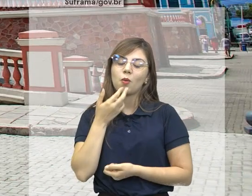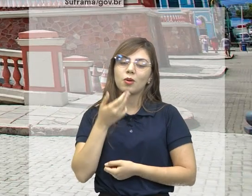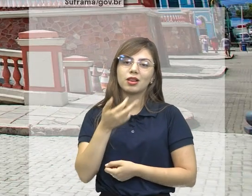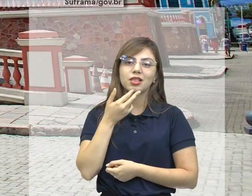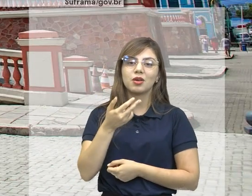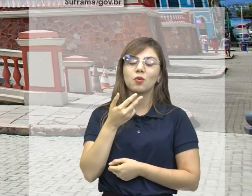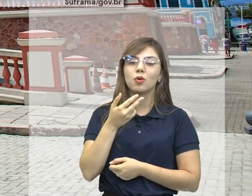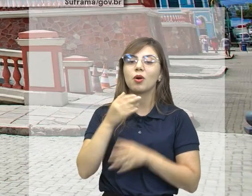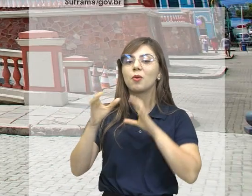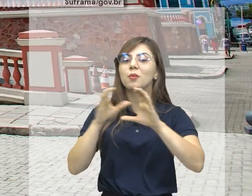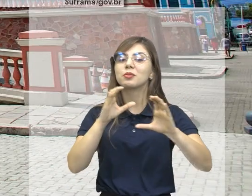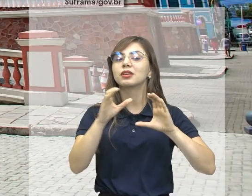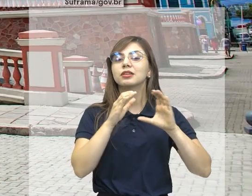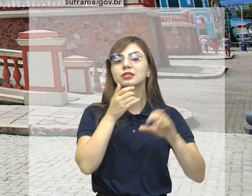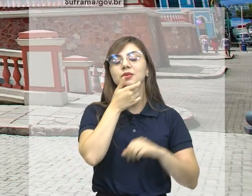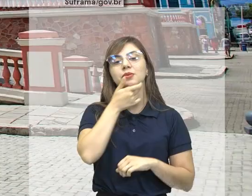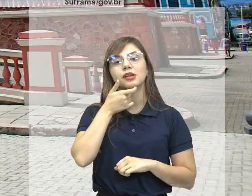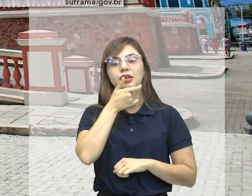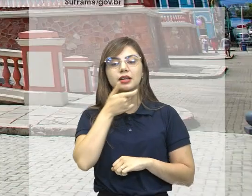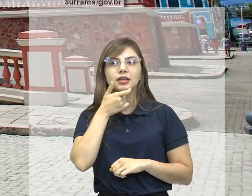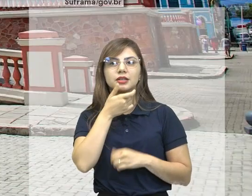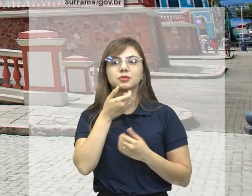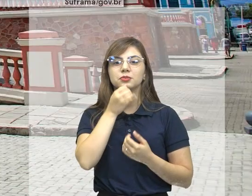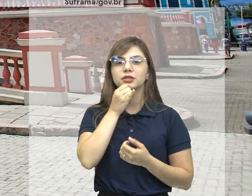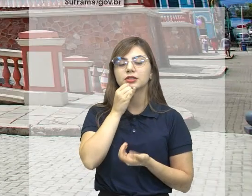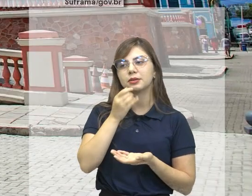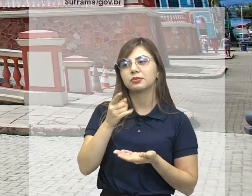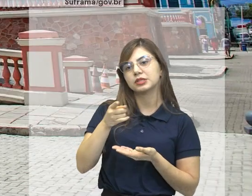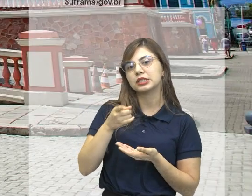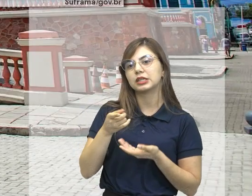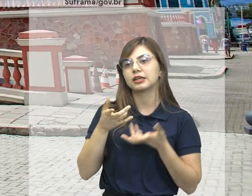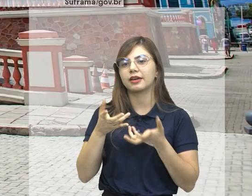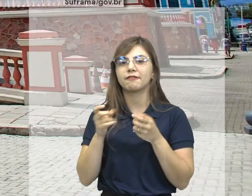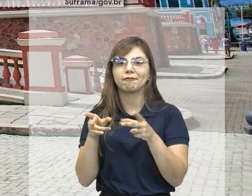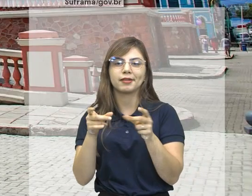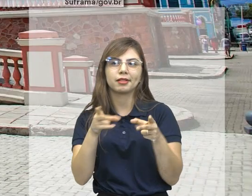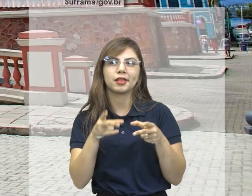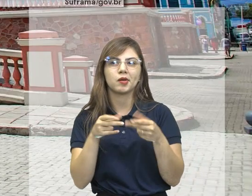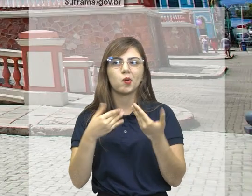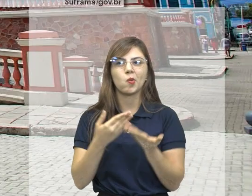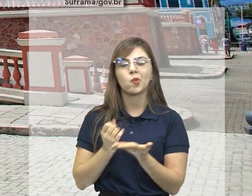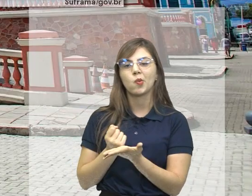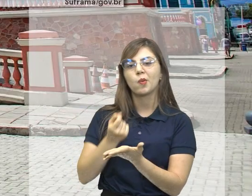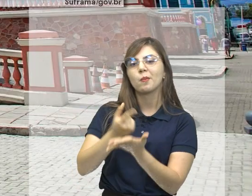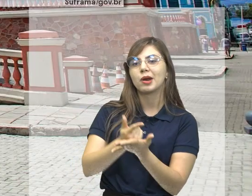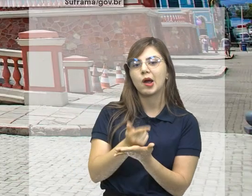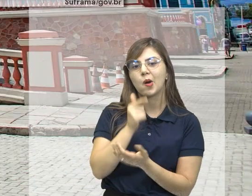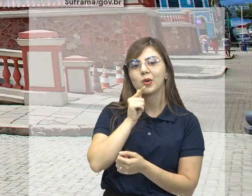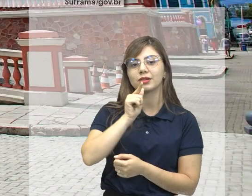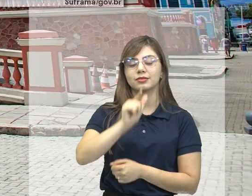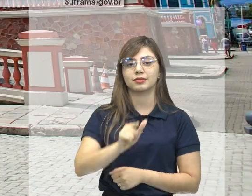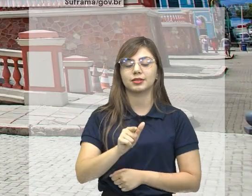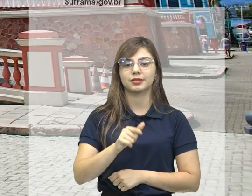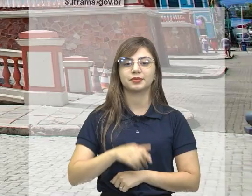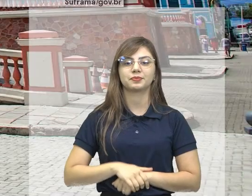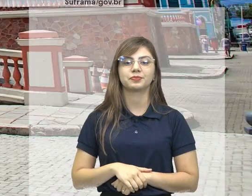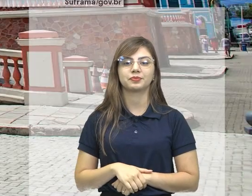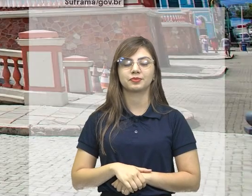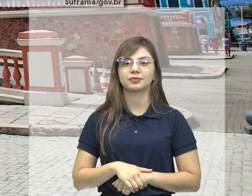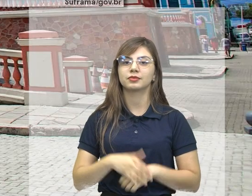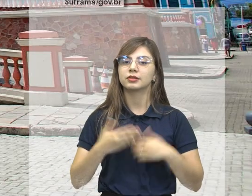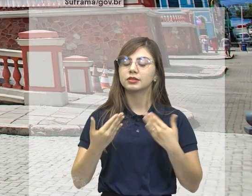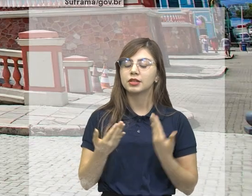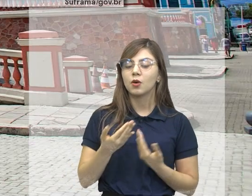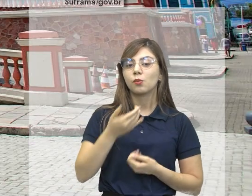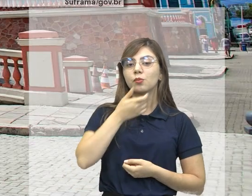para repassar, para fazer aquelas negociações, não é? Então, a língua inglesa, como língua